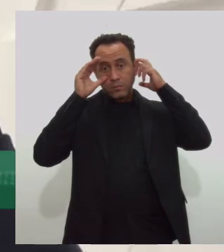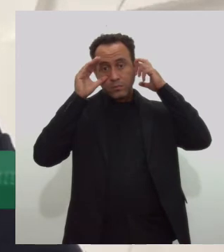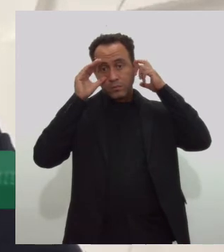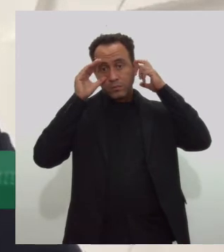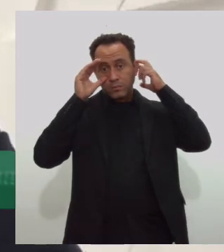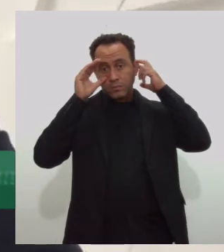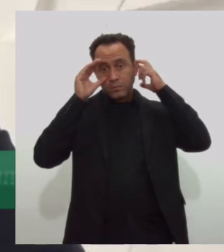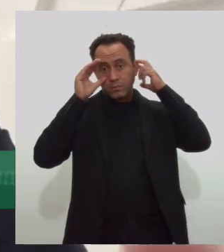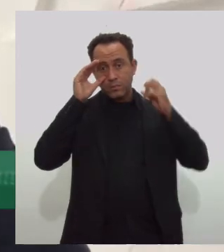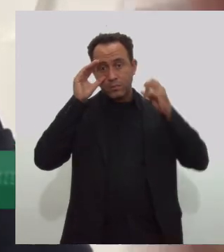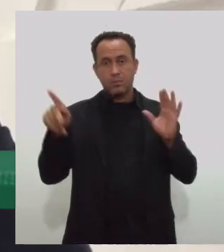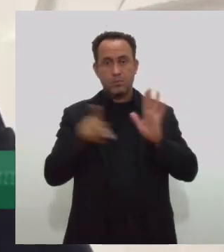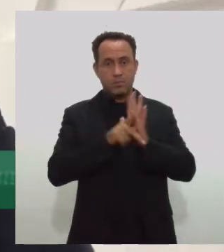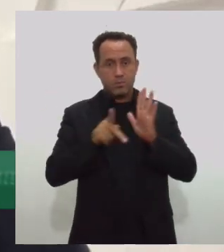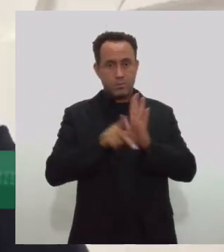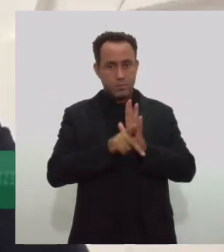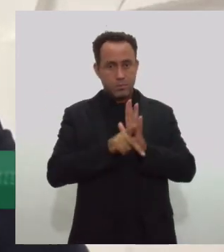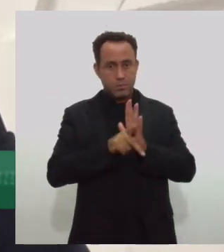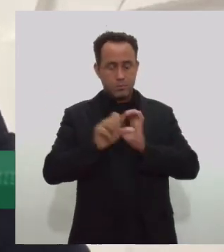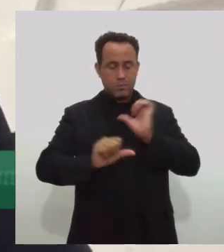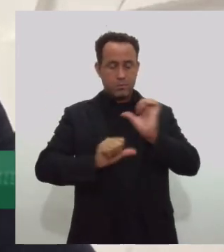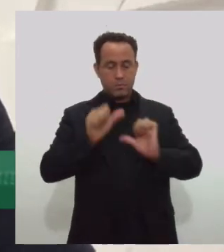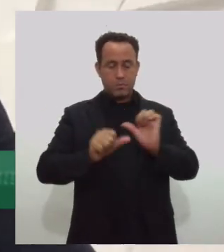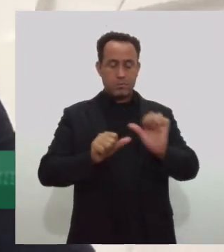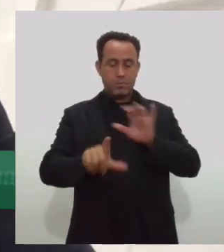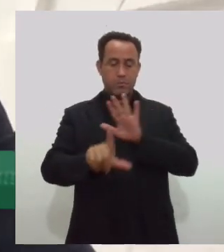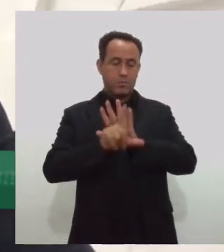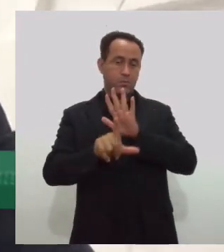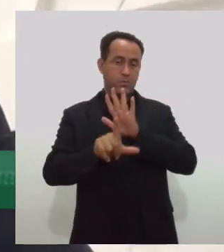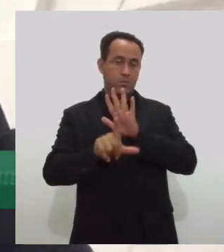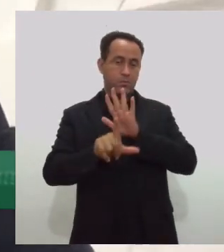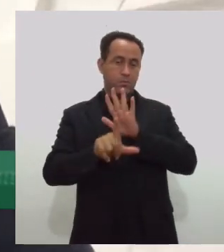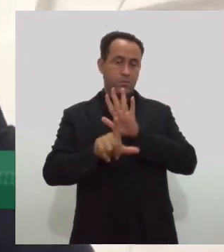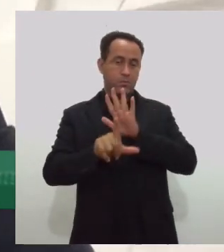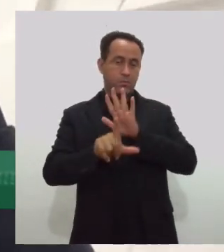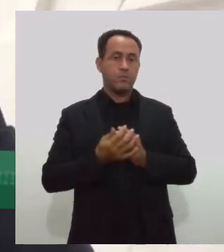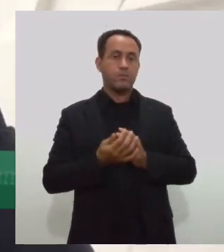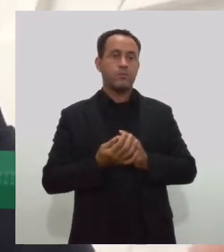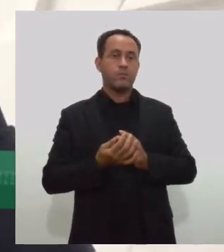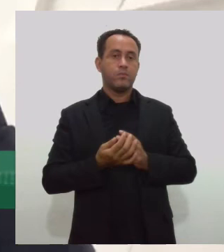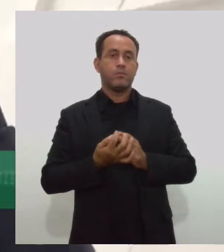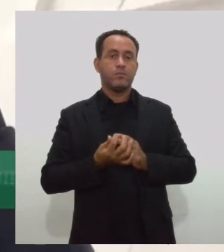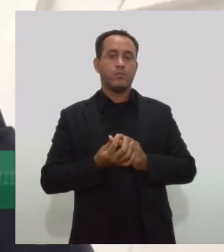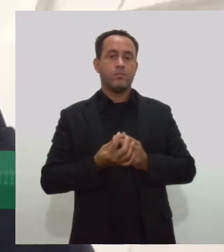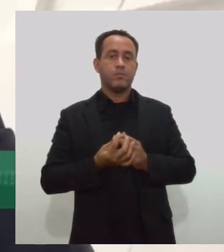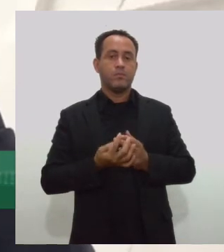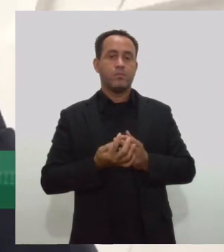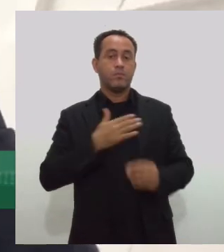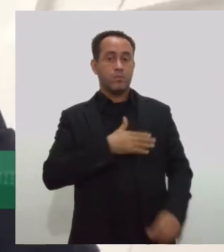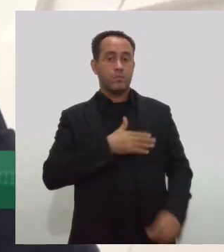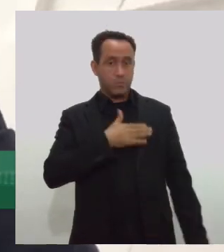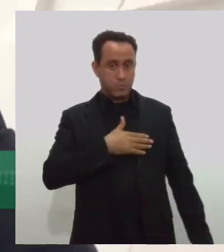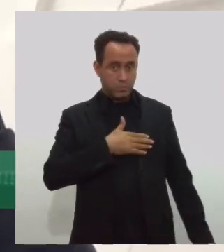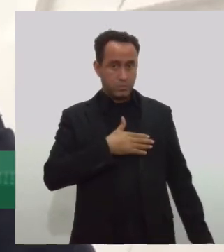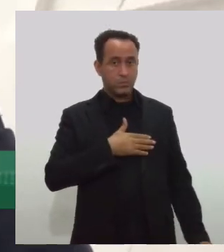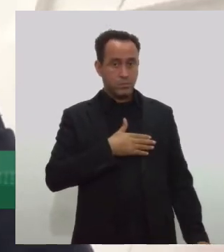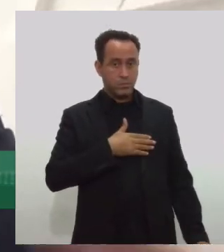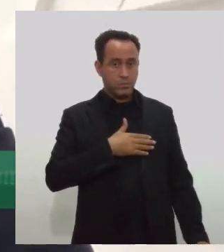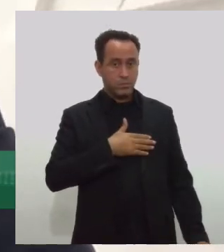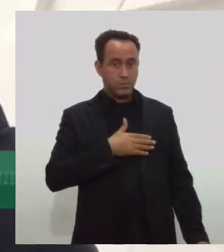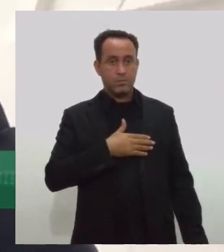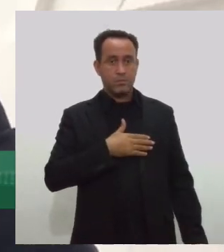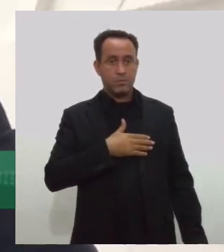na reforma dessa lei, vamos dizer assim. Eu gostaria muito que